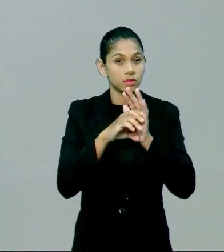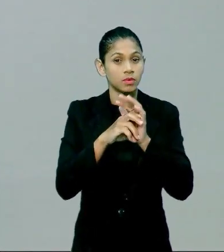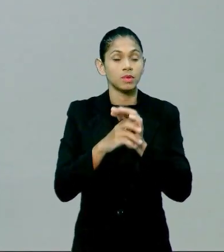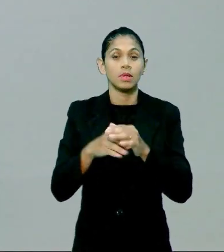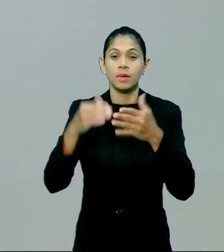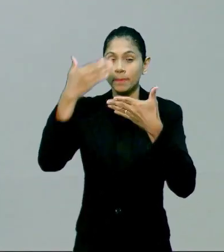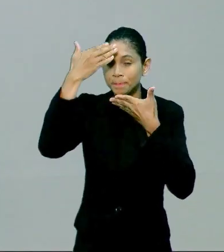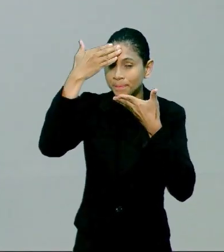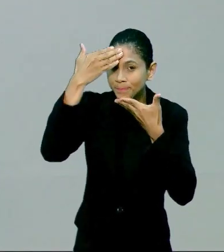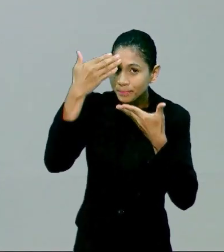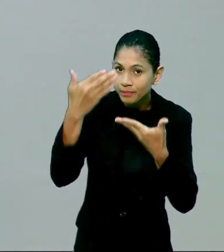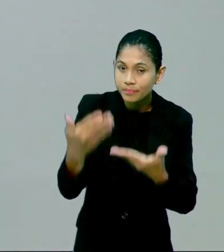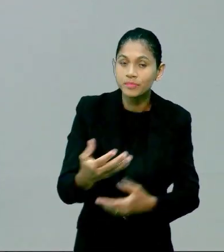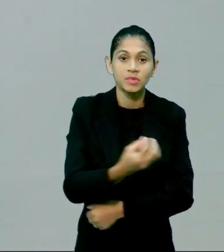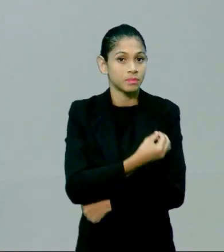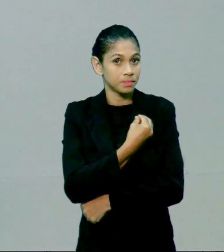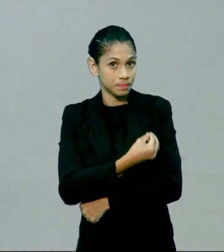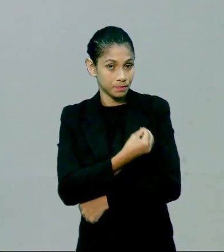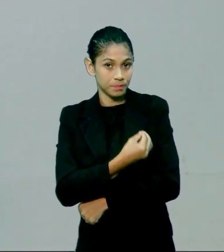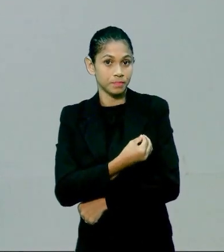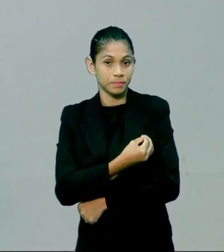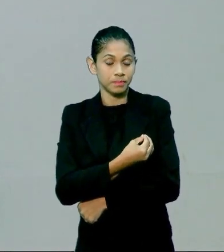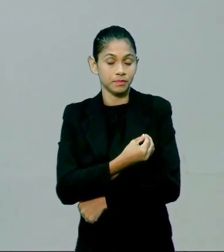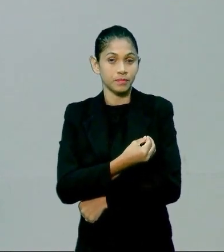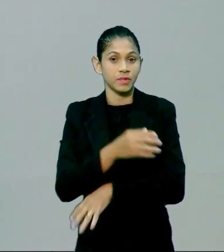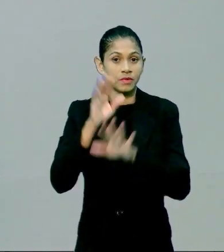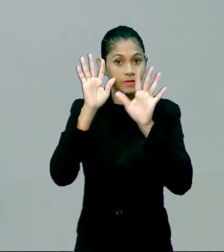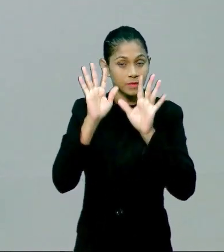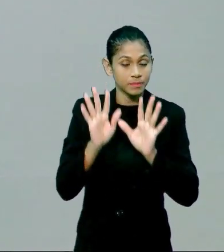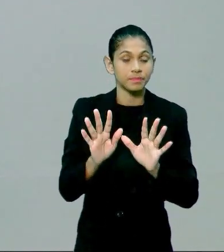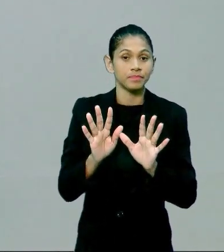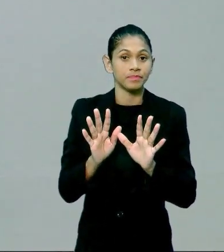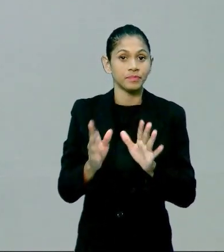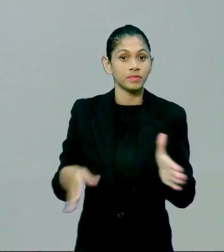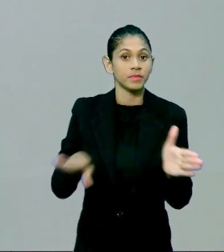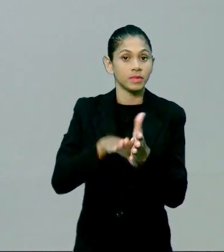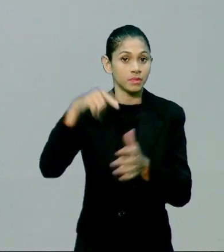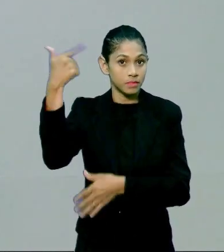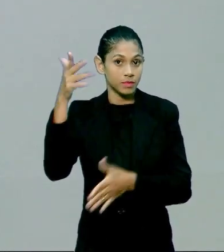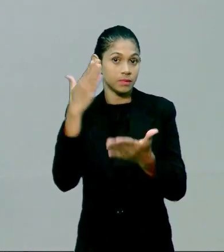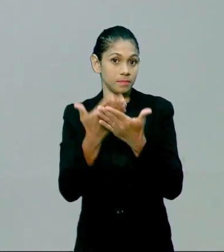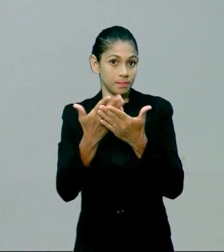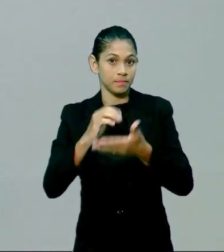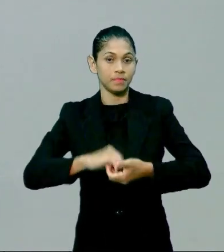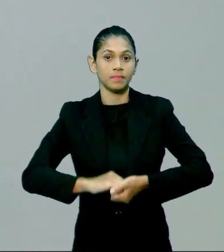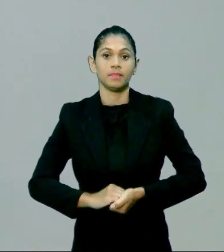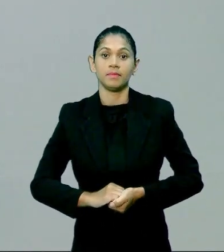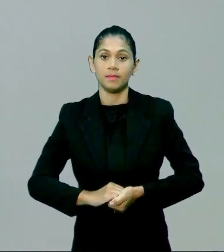Muito obrigado pela sua participação, fiquem bem e até a próxima aula.